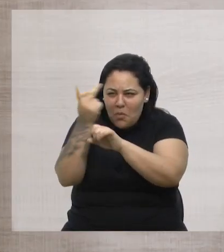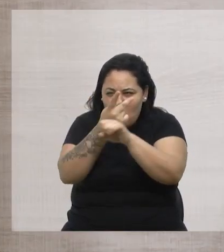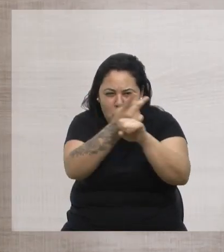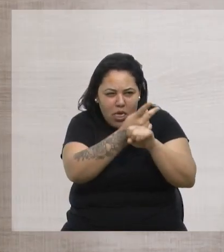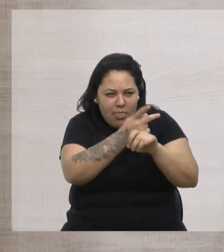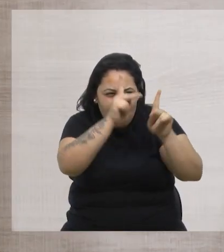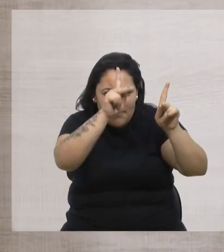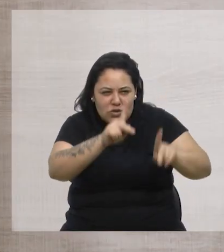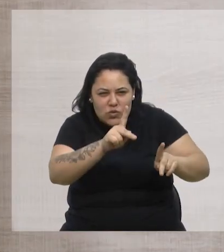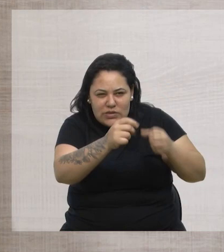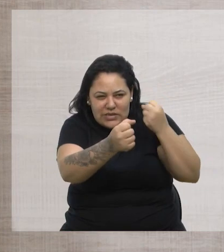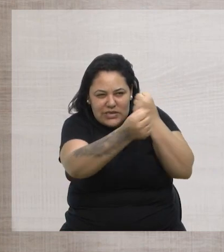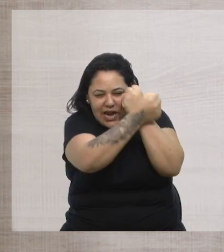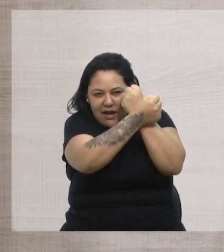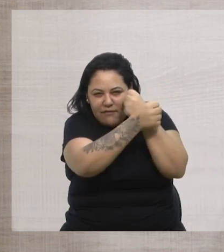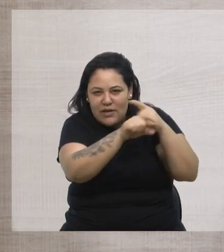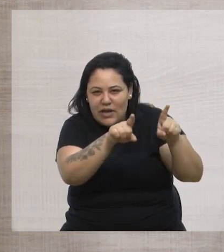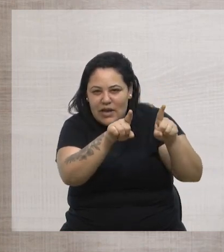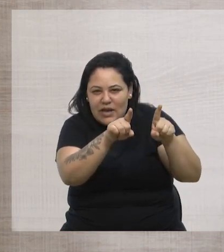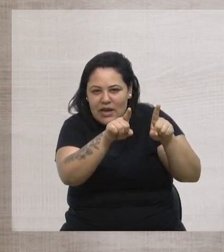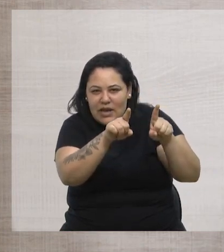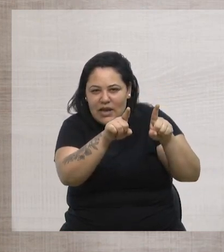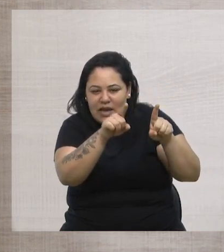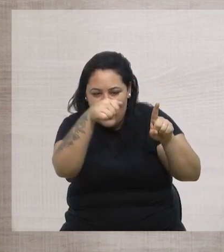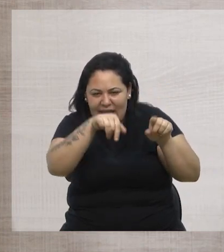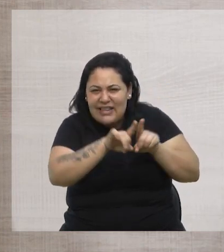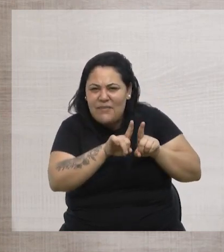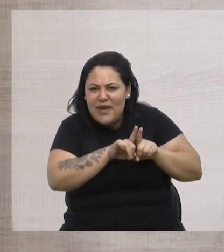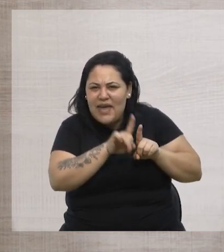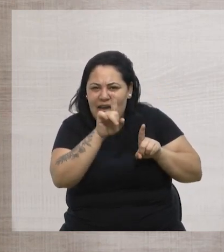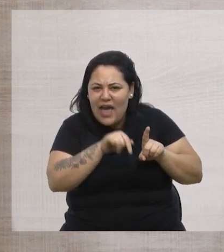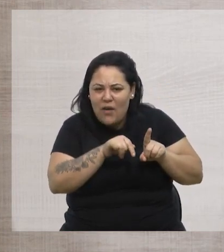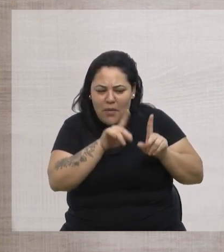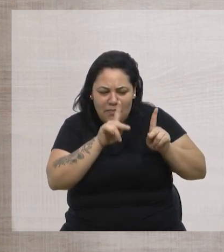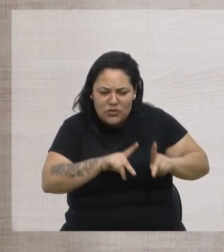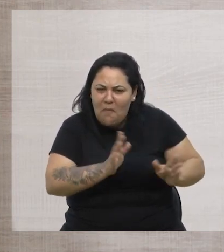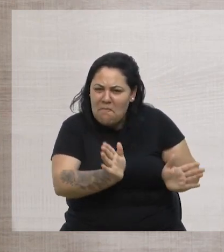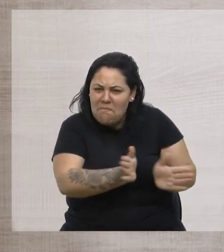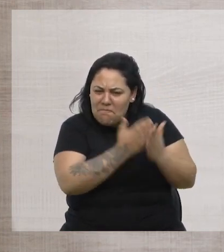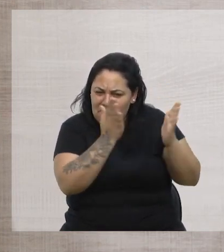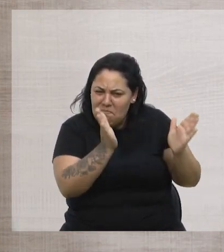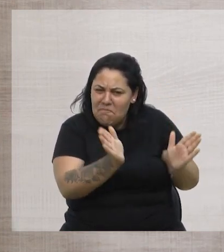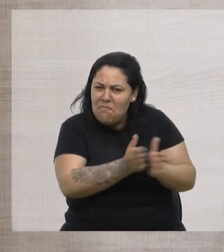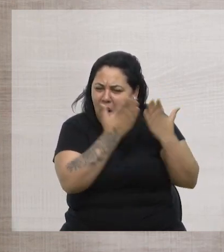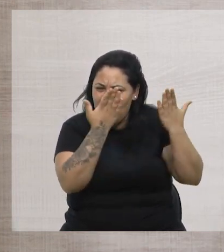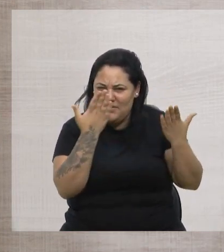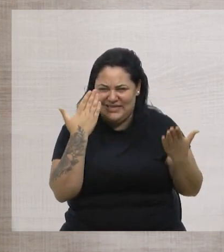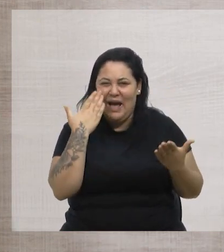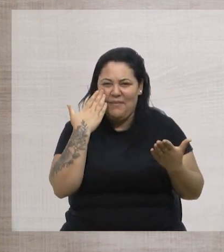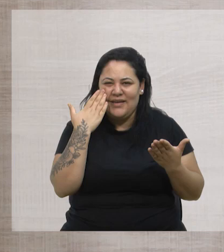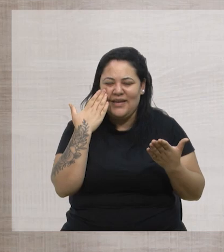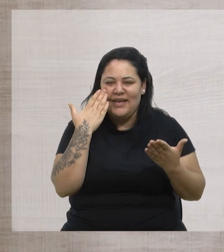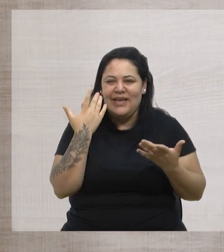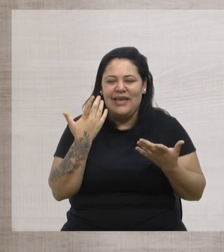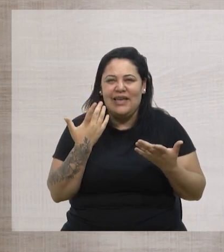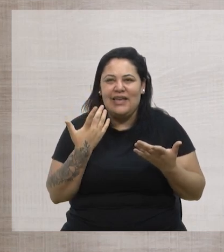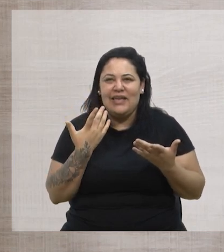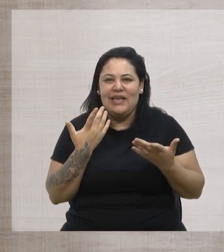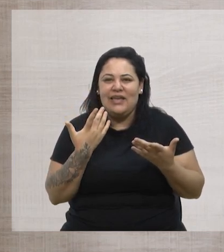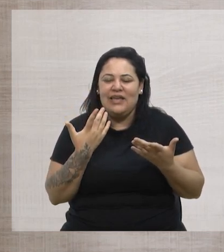caça pessoas escravizadas, ele também é uma pessoa em situação de miséria,